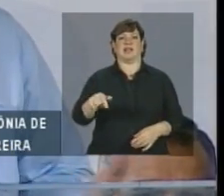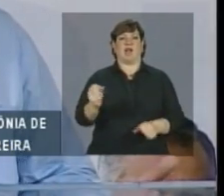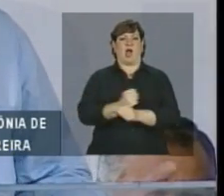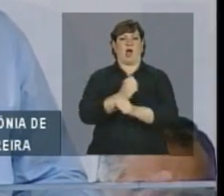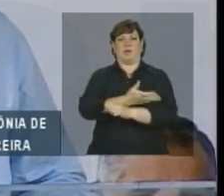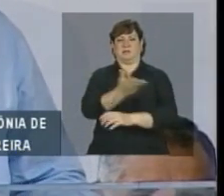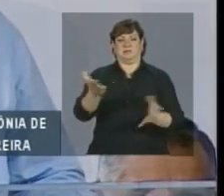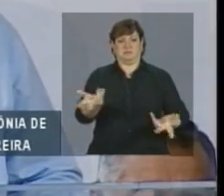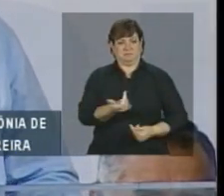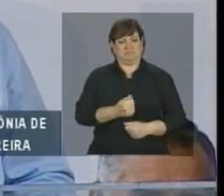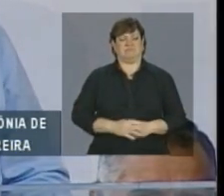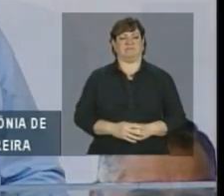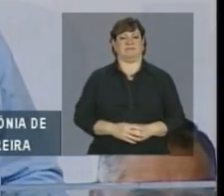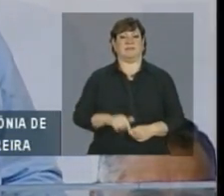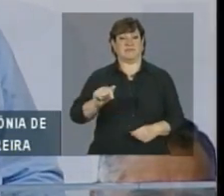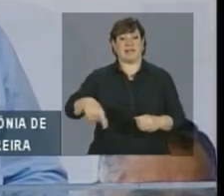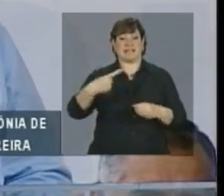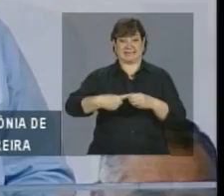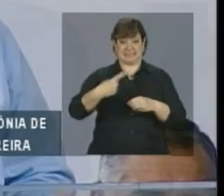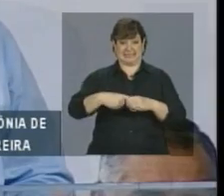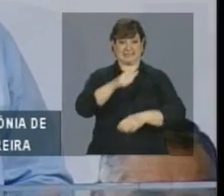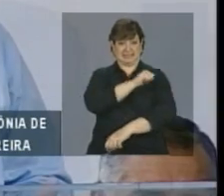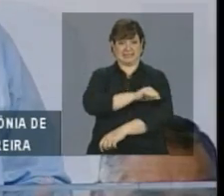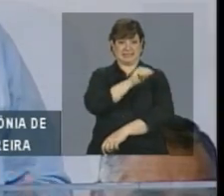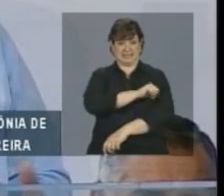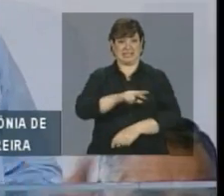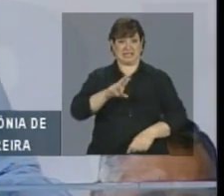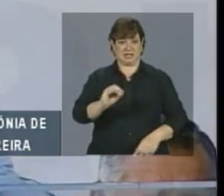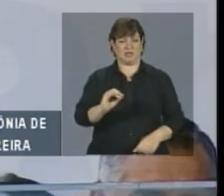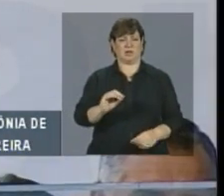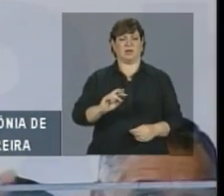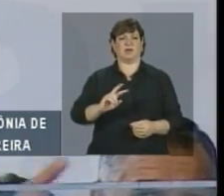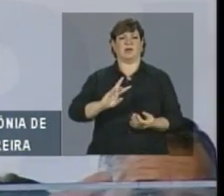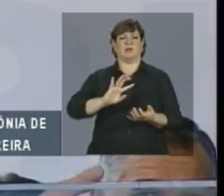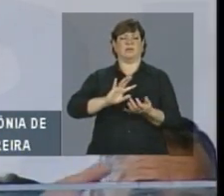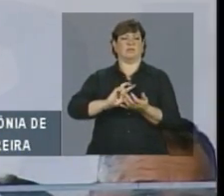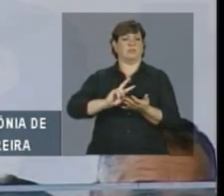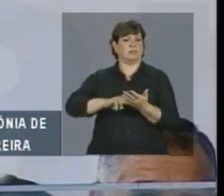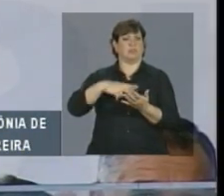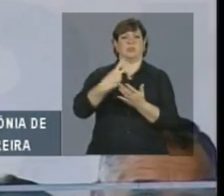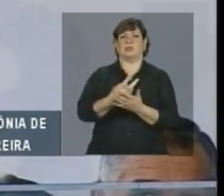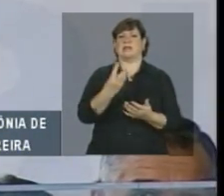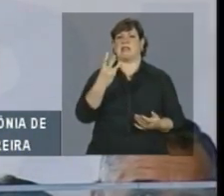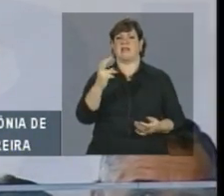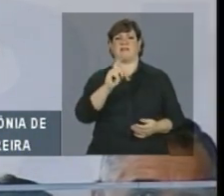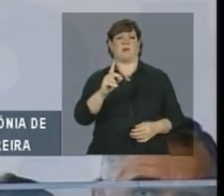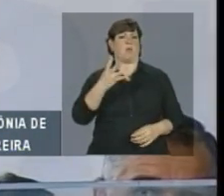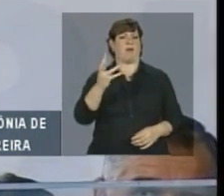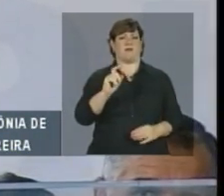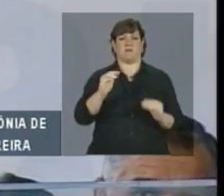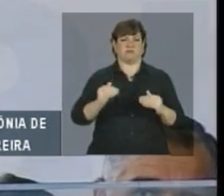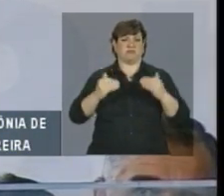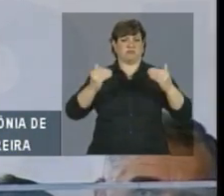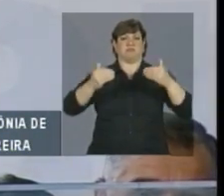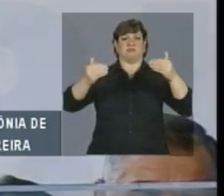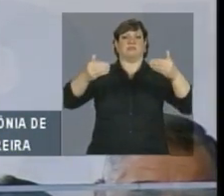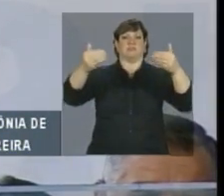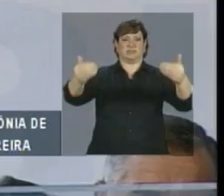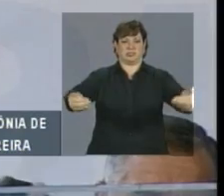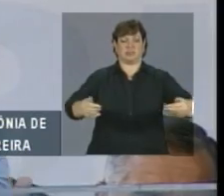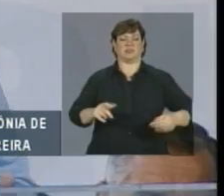A cidade do Rio de Janeiro é uma cidade que multiplicou, sei lá, por 3, por 4 o orçamento na gestão do Eduardo